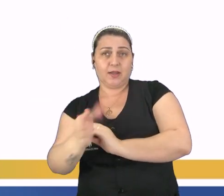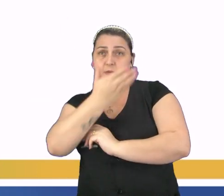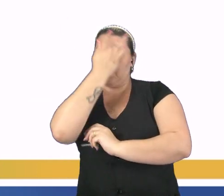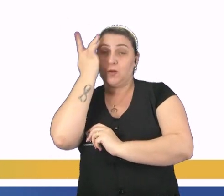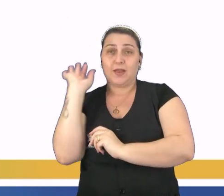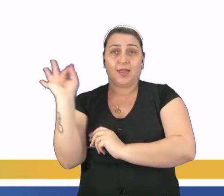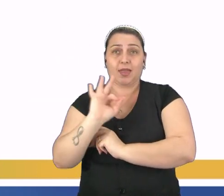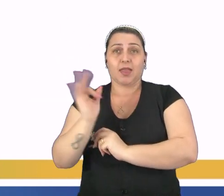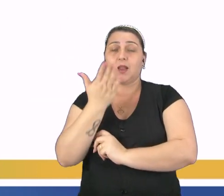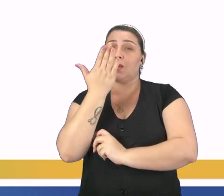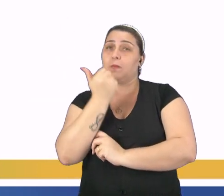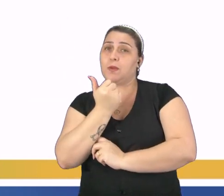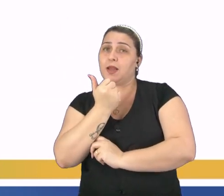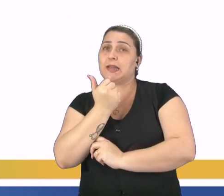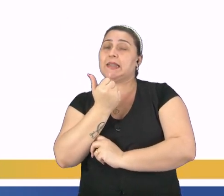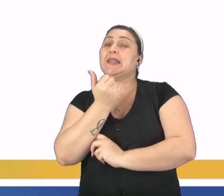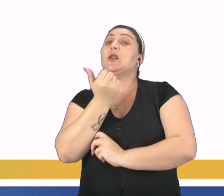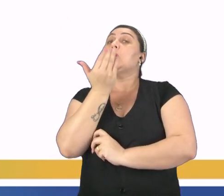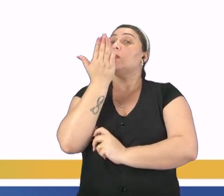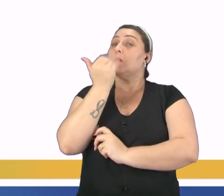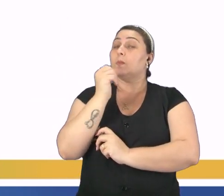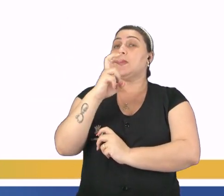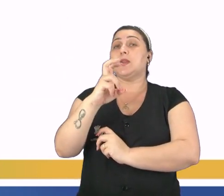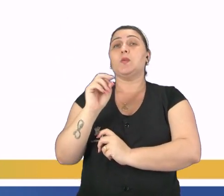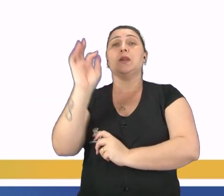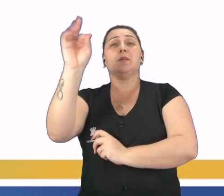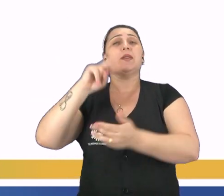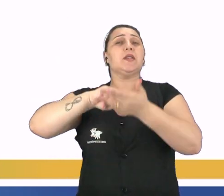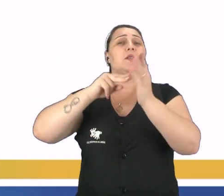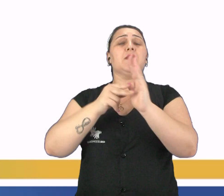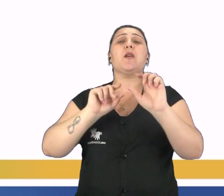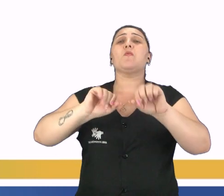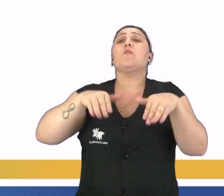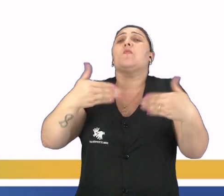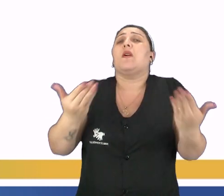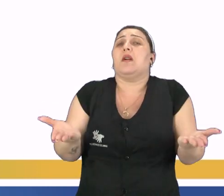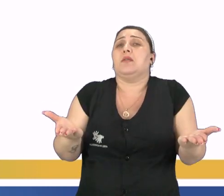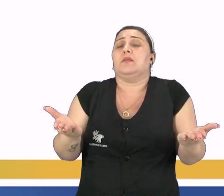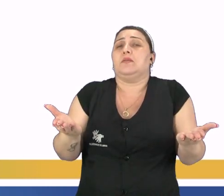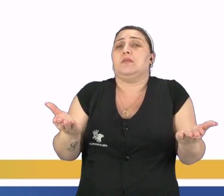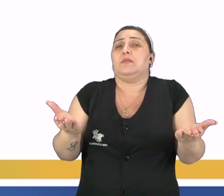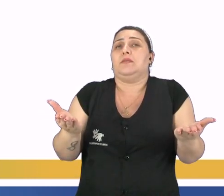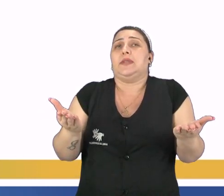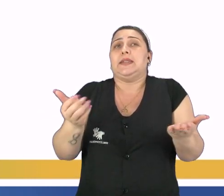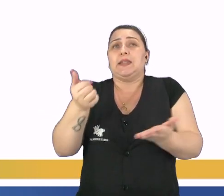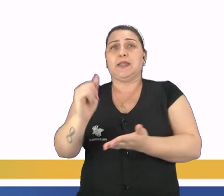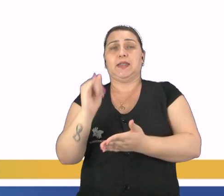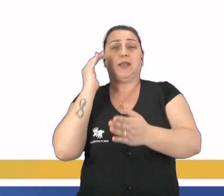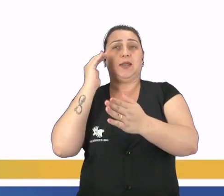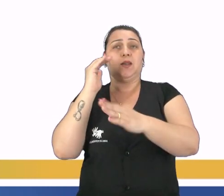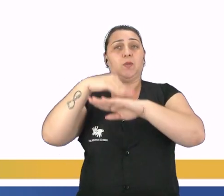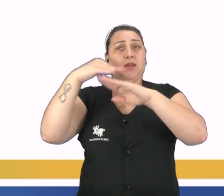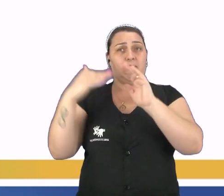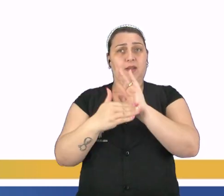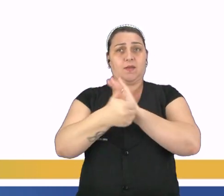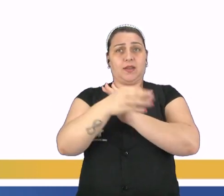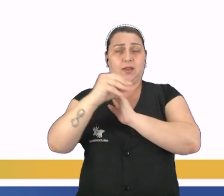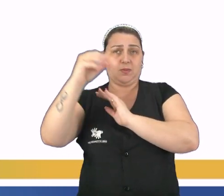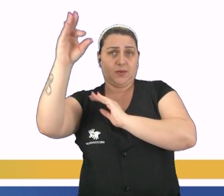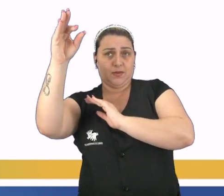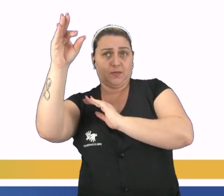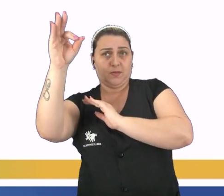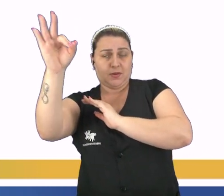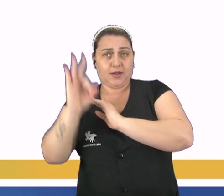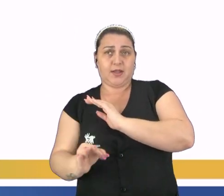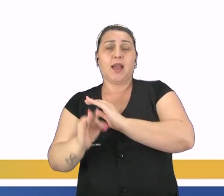comeu. E comer 50% vai equivaler a quanto, então? Se o inteiro vale 100%, então a metade vai